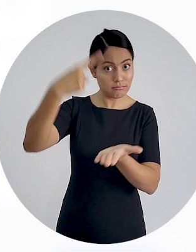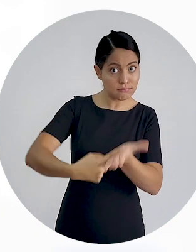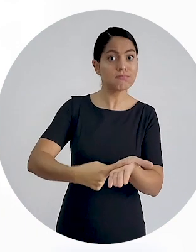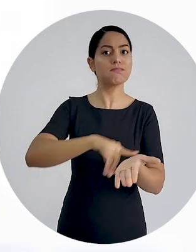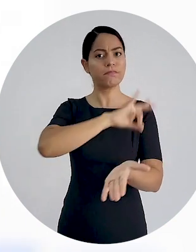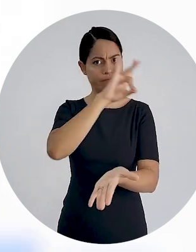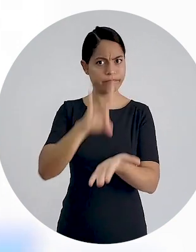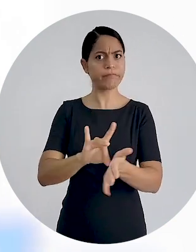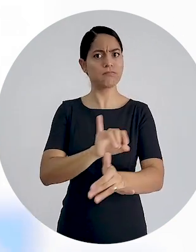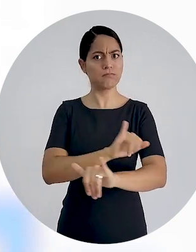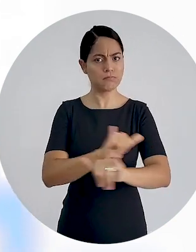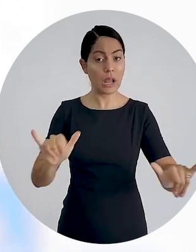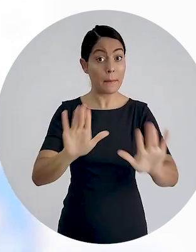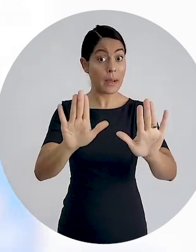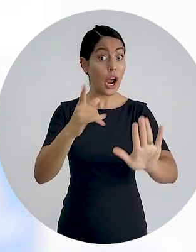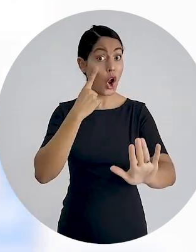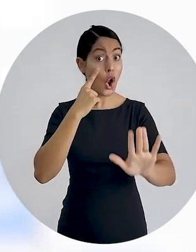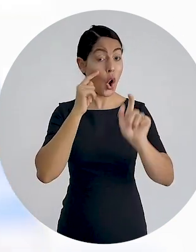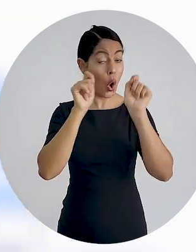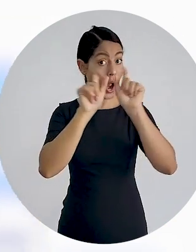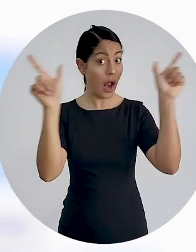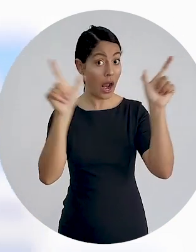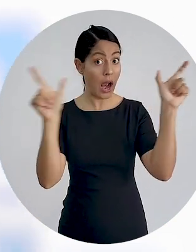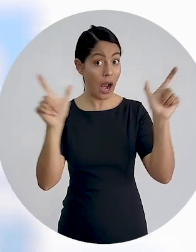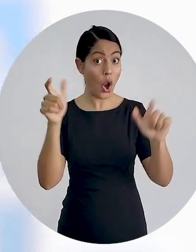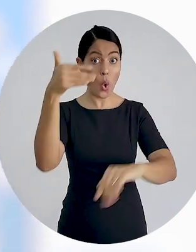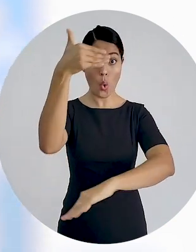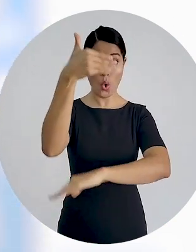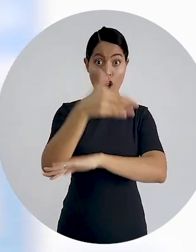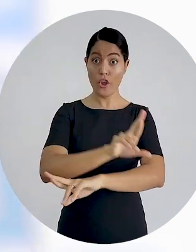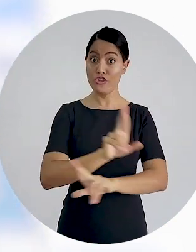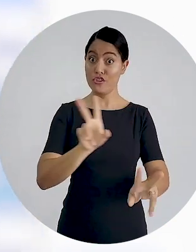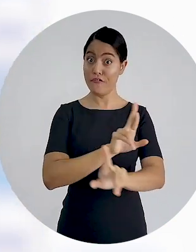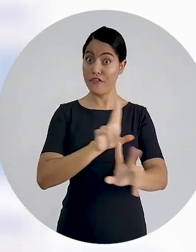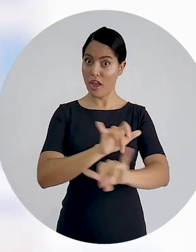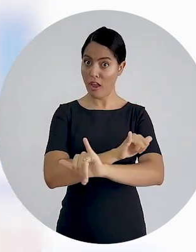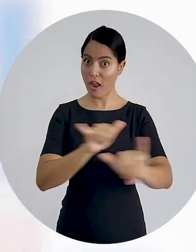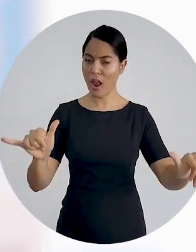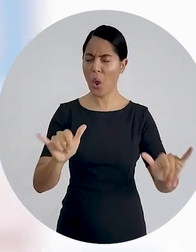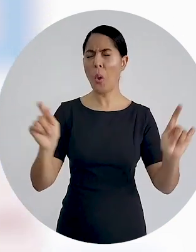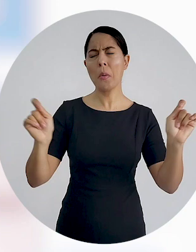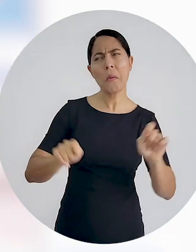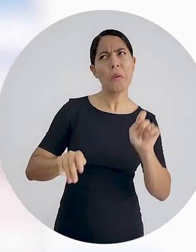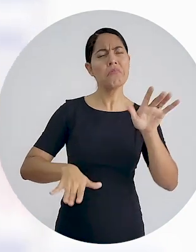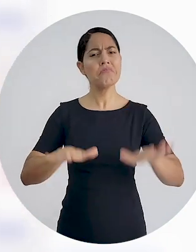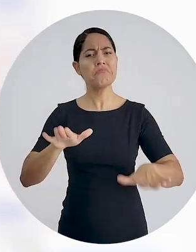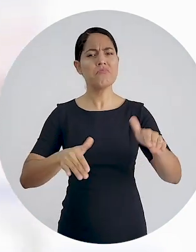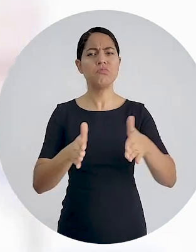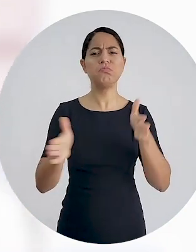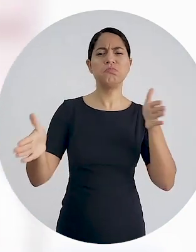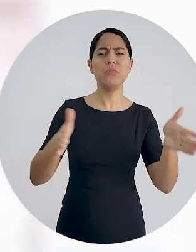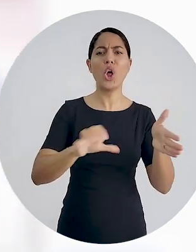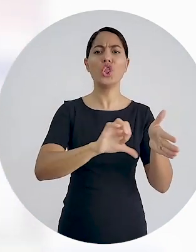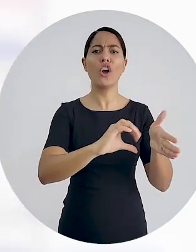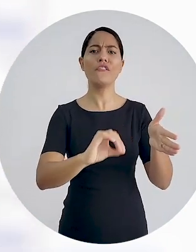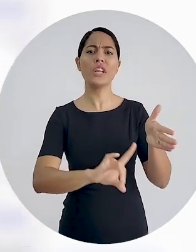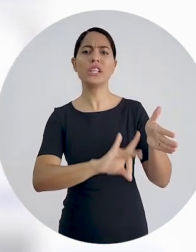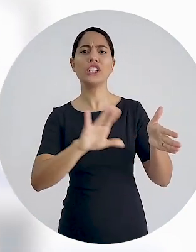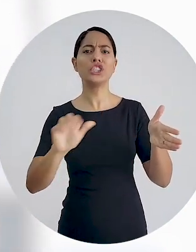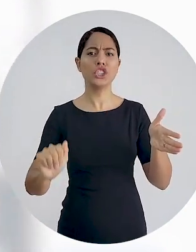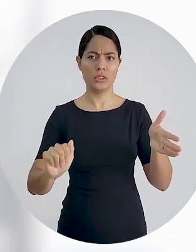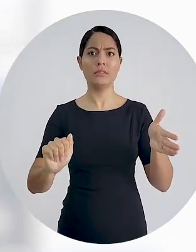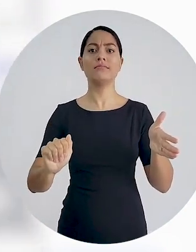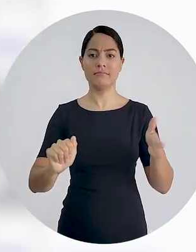parceiro. Mas atenção! Hotéis possuem um prazo diferente de confirmação. Ela pode ocorrer em até 90